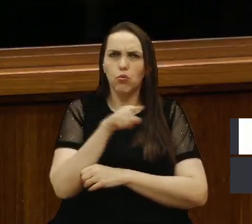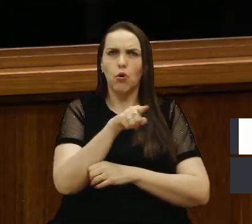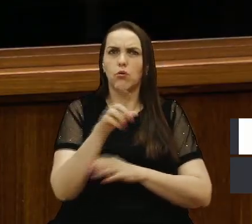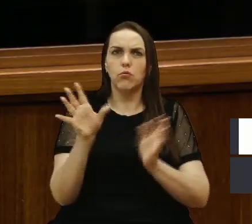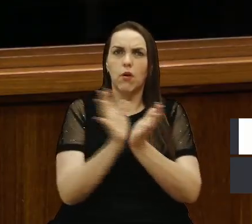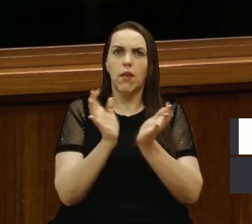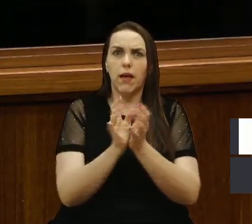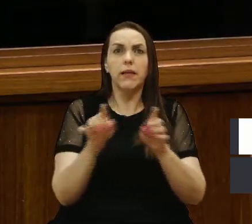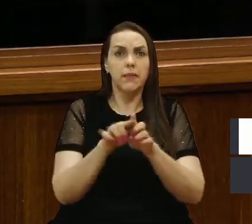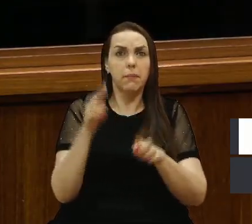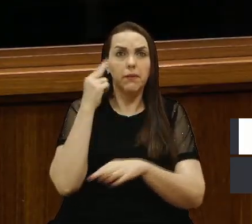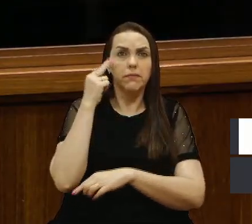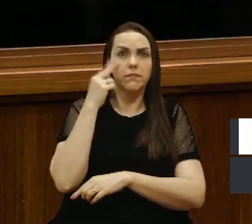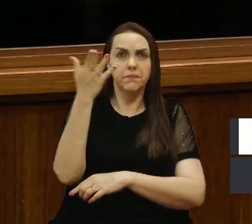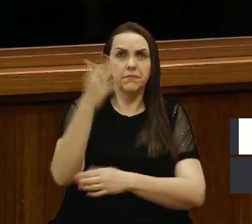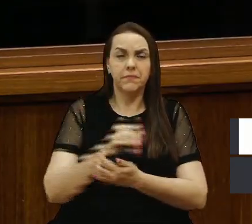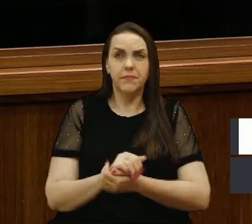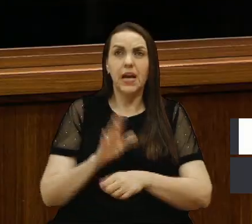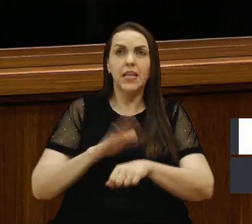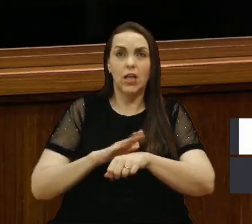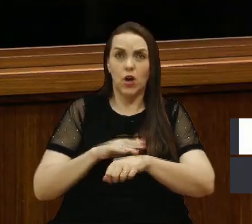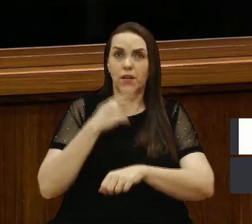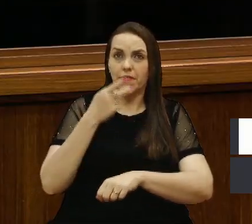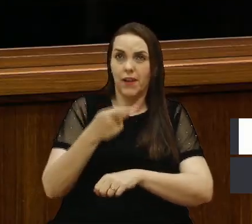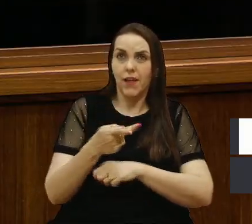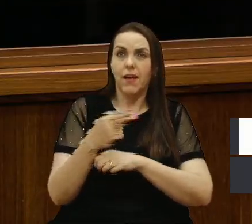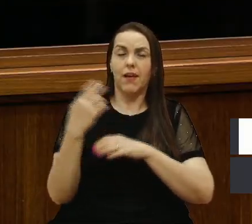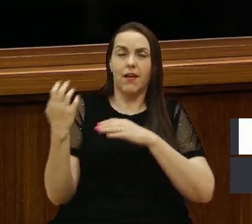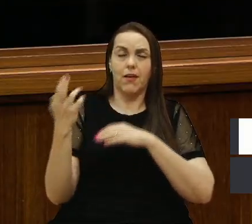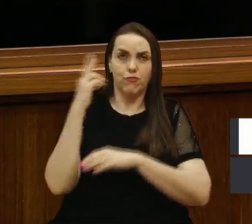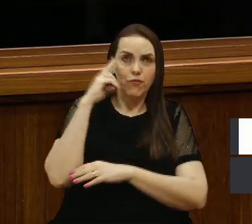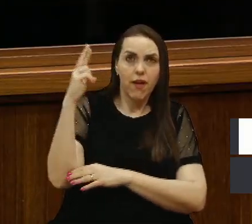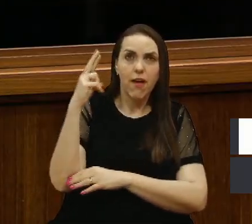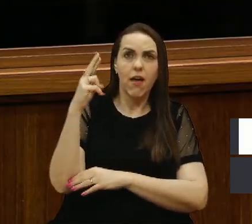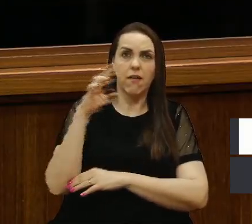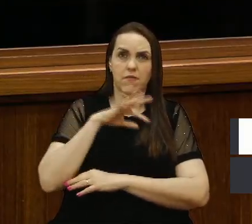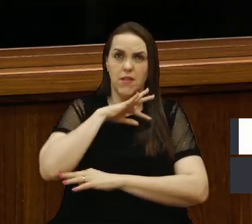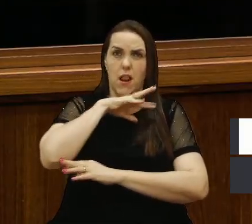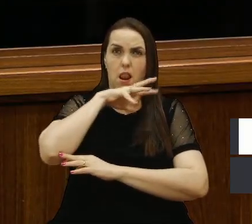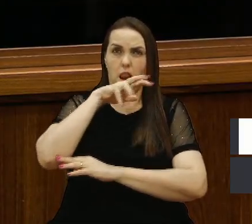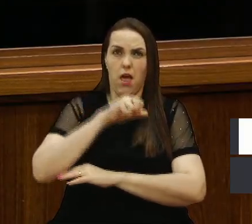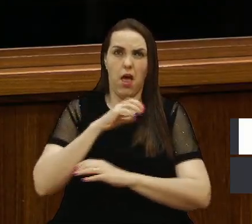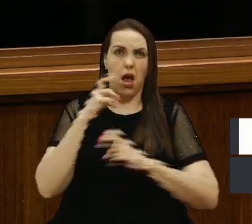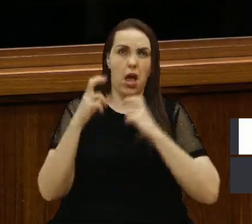inclusive o Fantinel, que na hora de falar dos empresários é um leão,